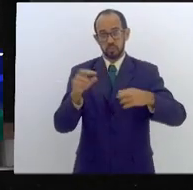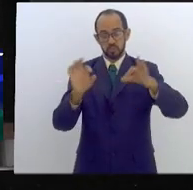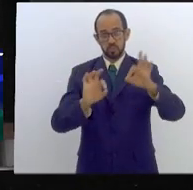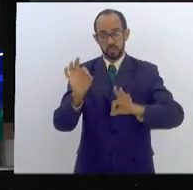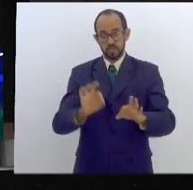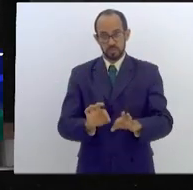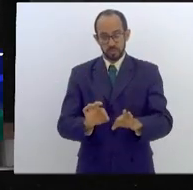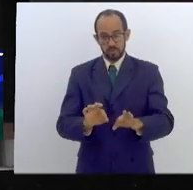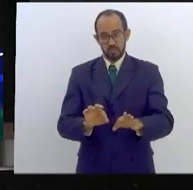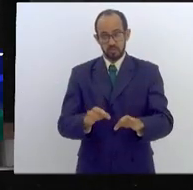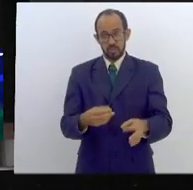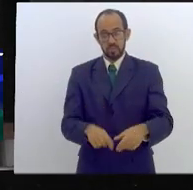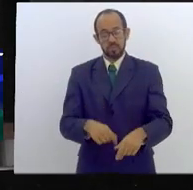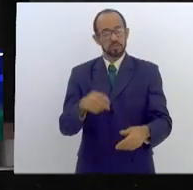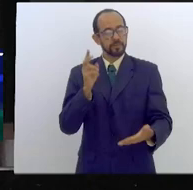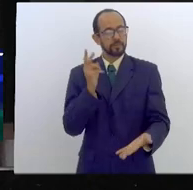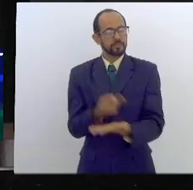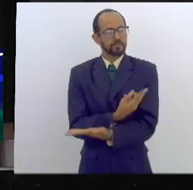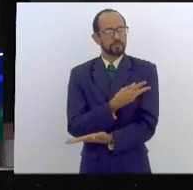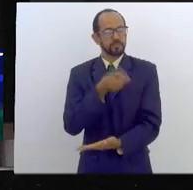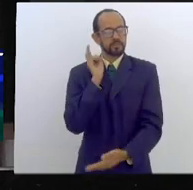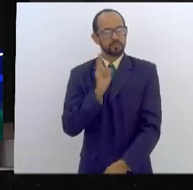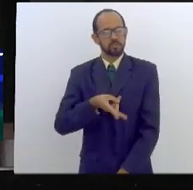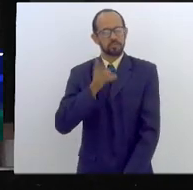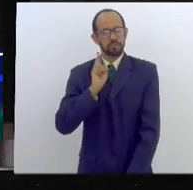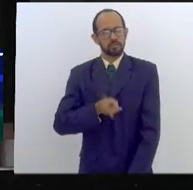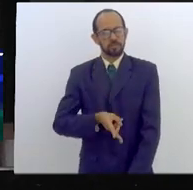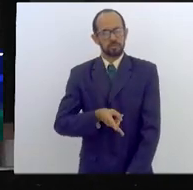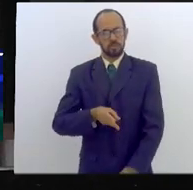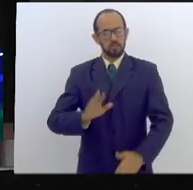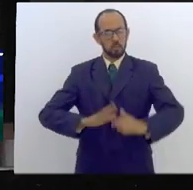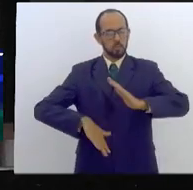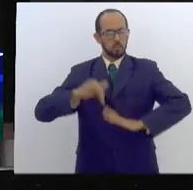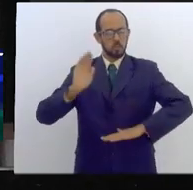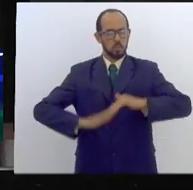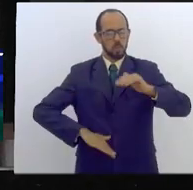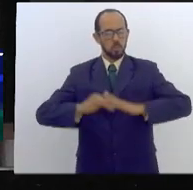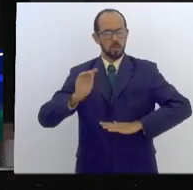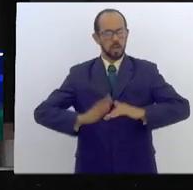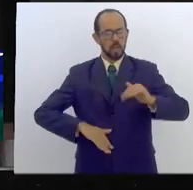se tornaram frequentes. Qualquer